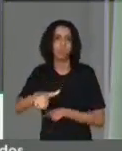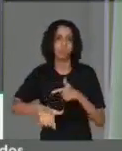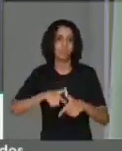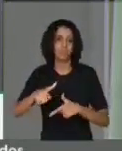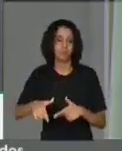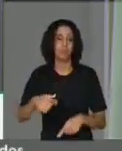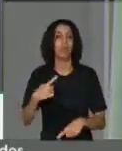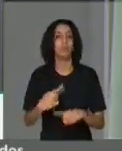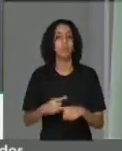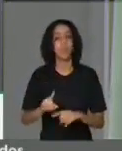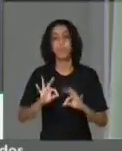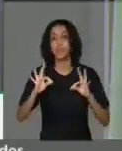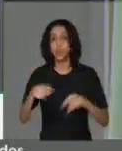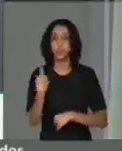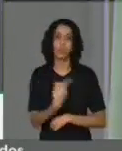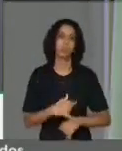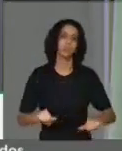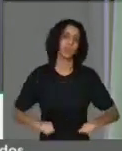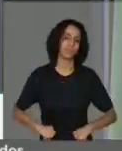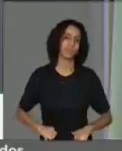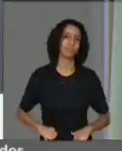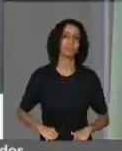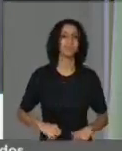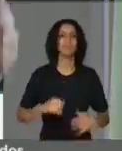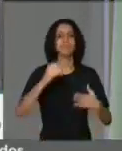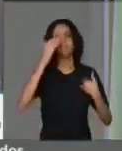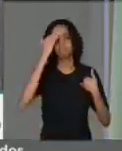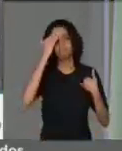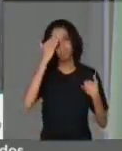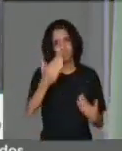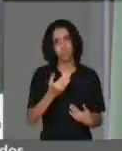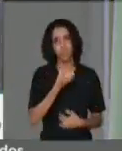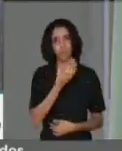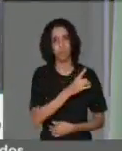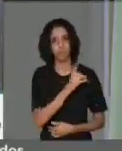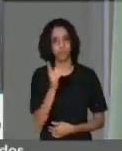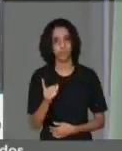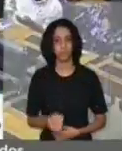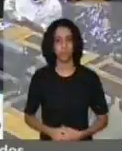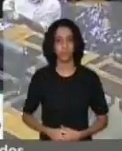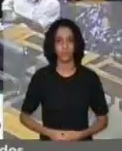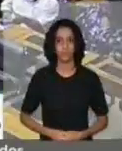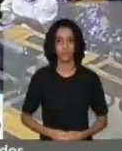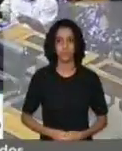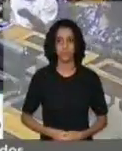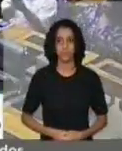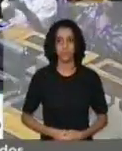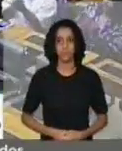prejuízos a todos nós. Muito obrigado, muito bom dia. Muito obrigado.